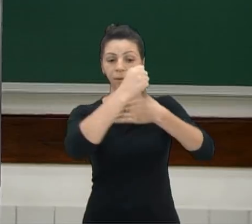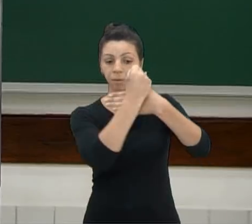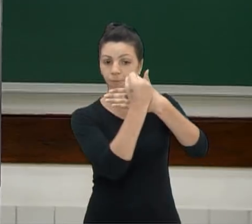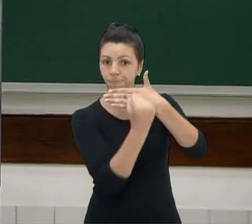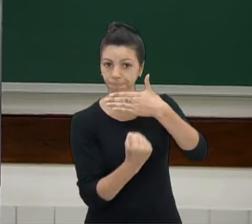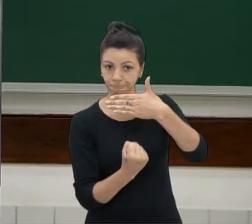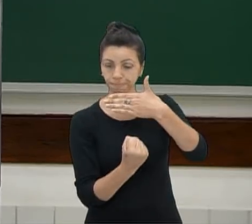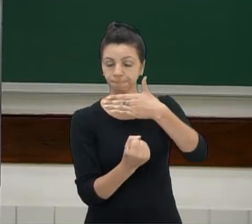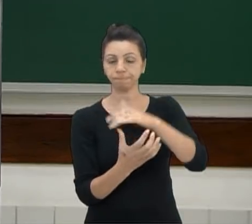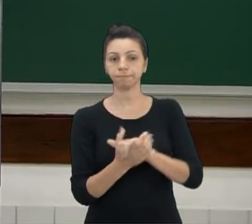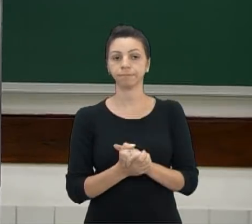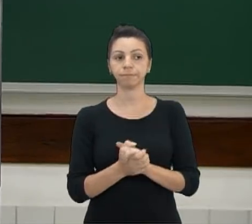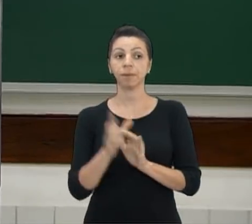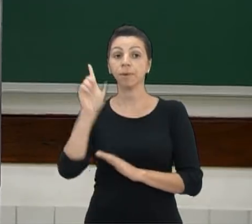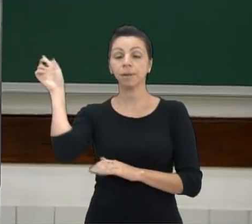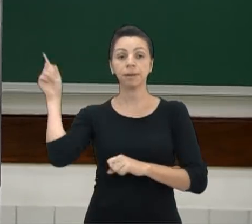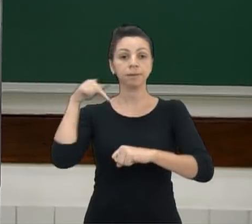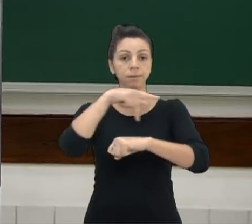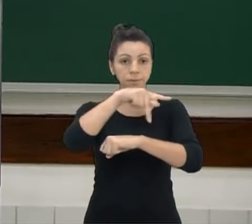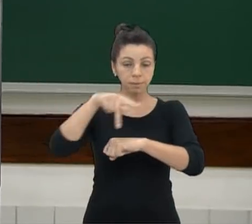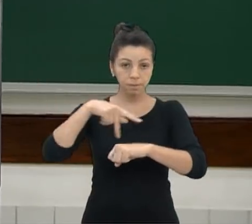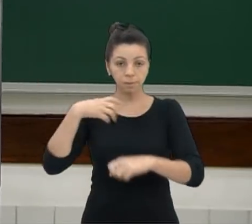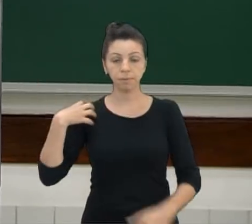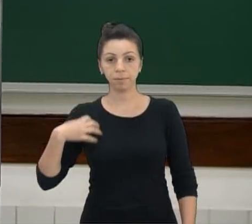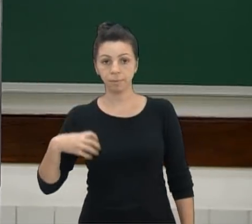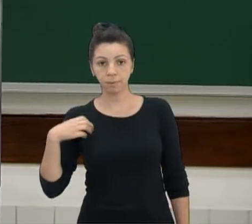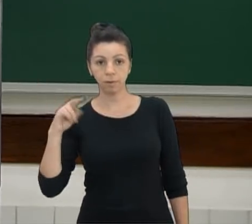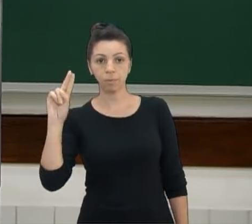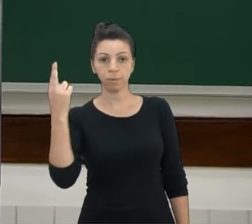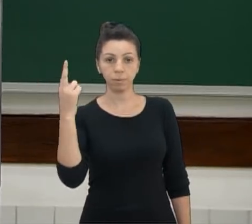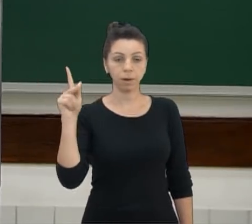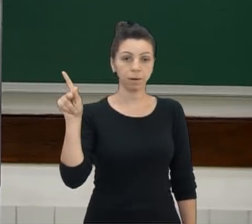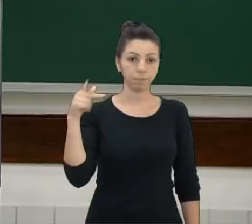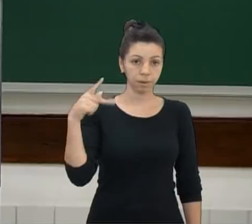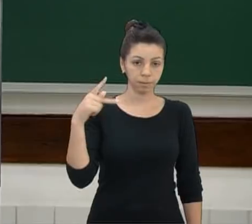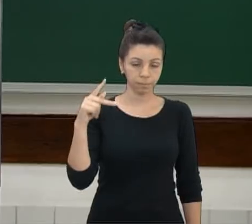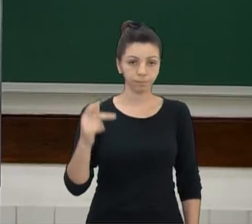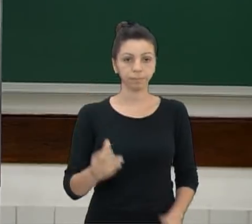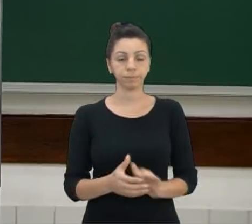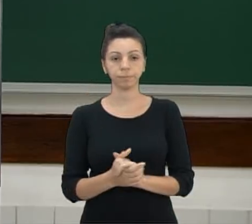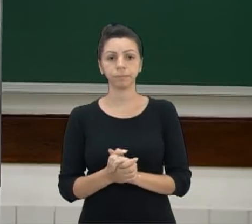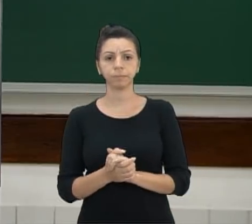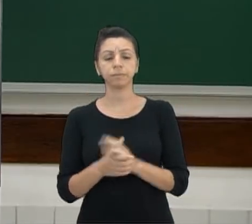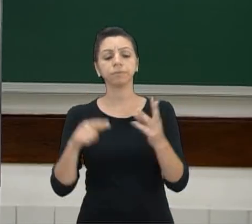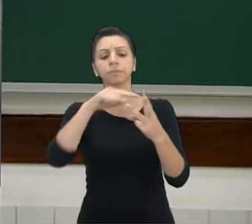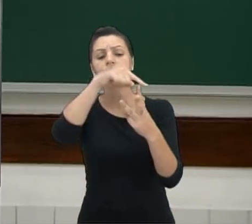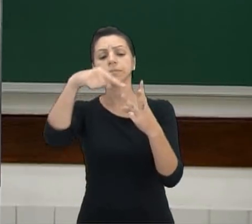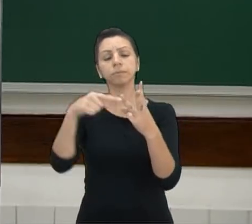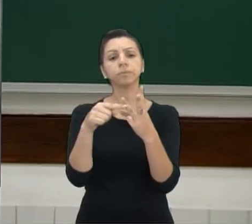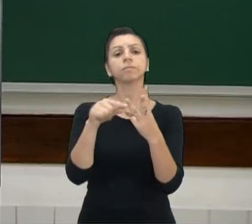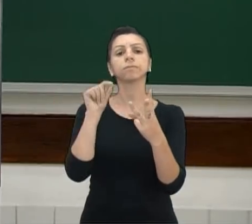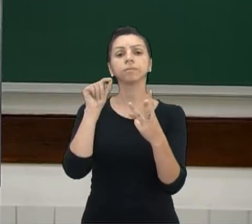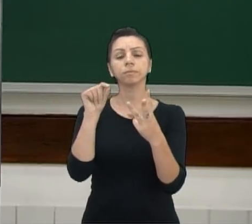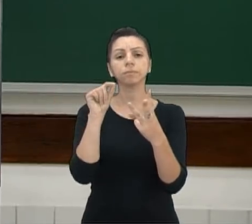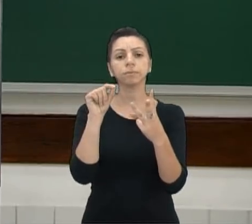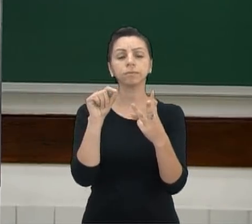esses países que você pode ver ali, Argentina, Uruguai e Paraguai, esses três países correspondem a aproximadamente